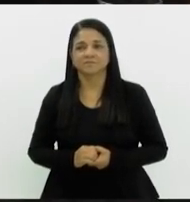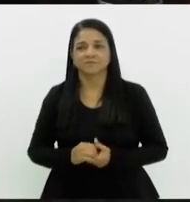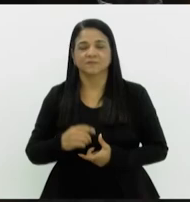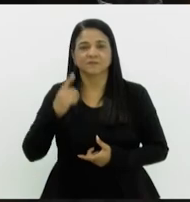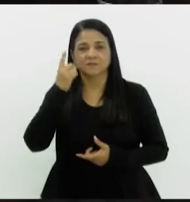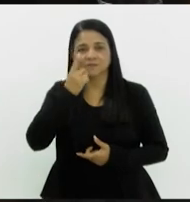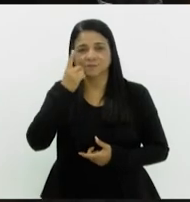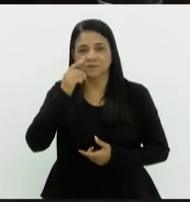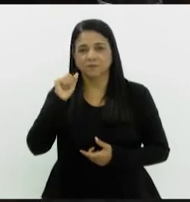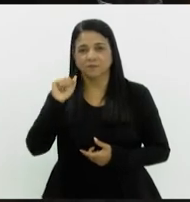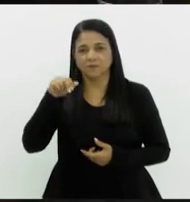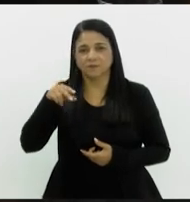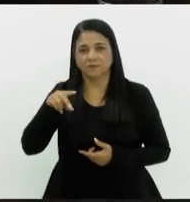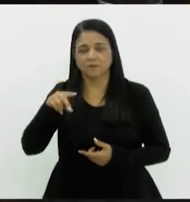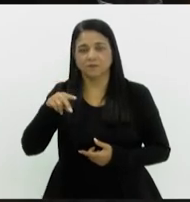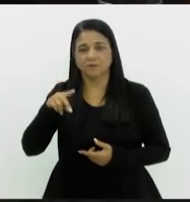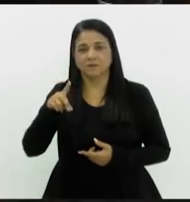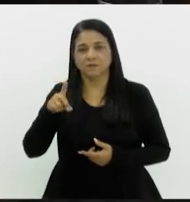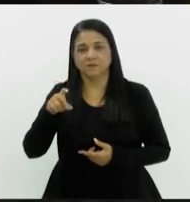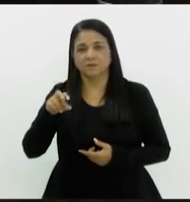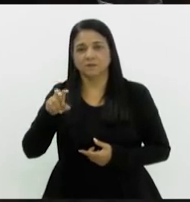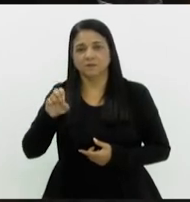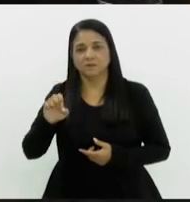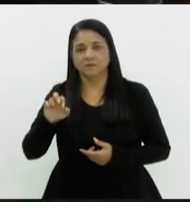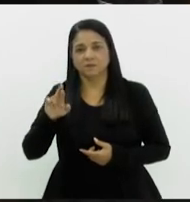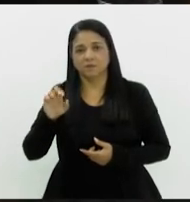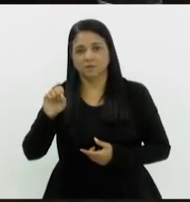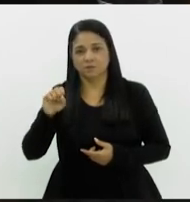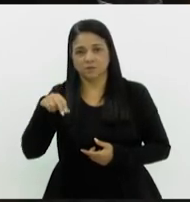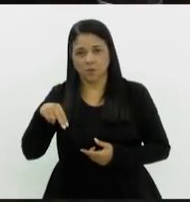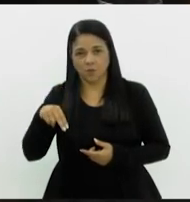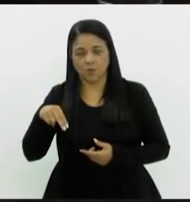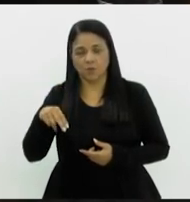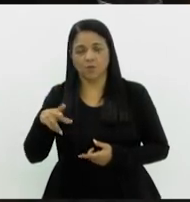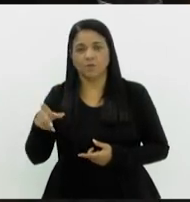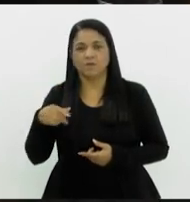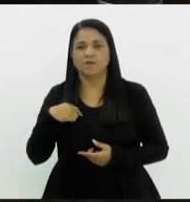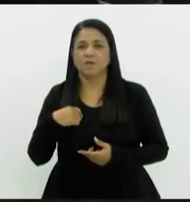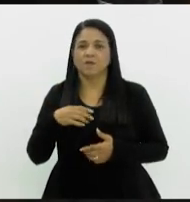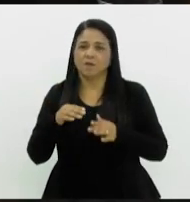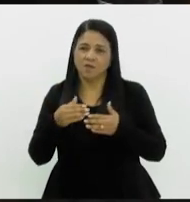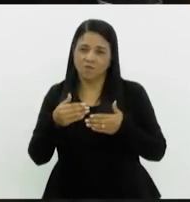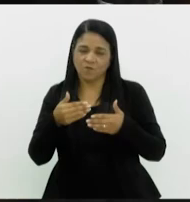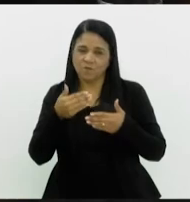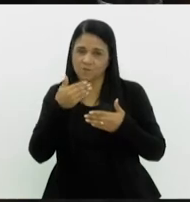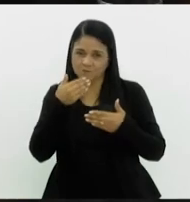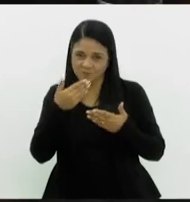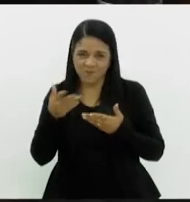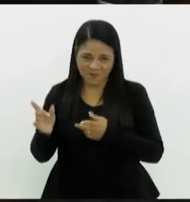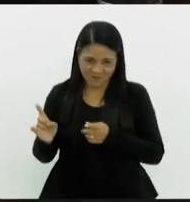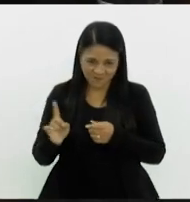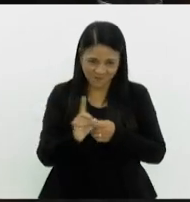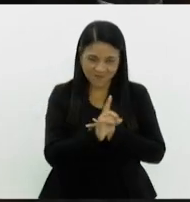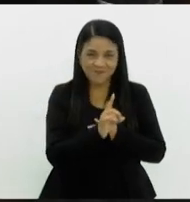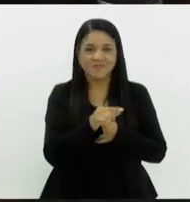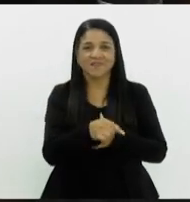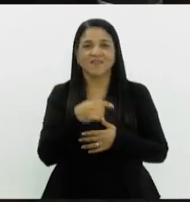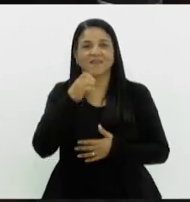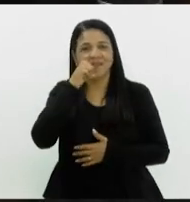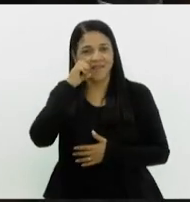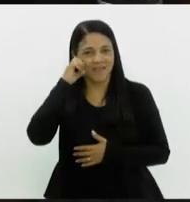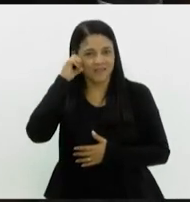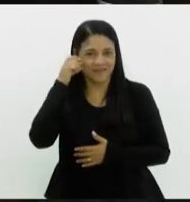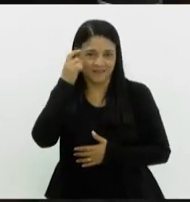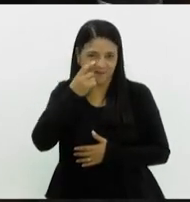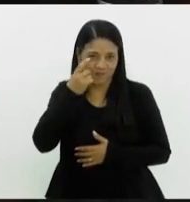Anderson Moraes, eu pediria só a brevidade. Presidente, por gentileza, ceder primeiro aqui para a deputada. A Élica Takimoto. Por gentileza, deputada Élica.